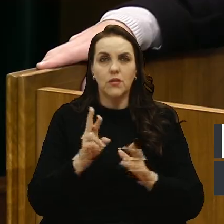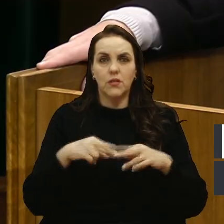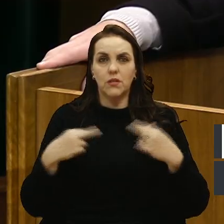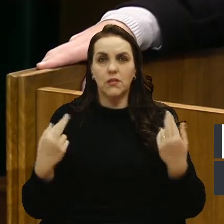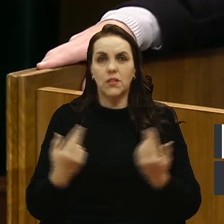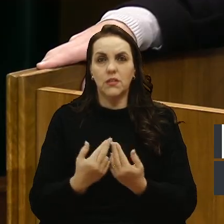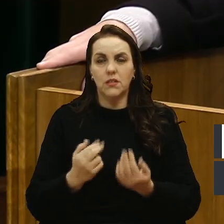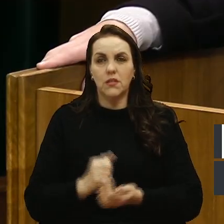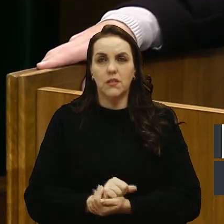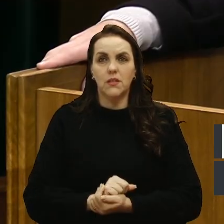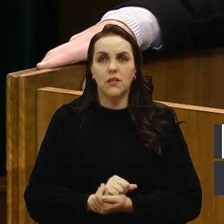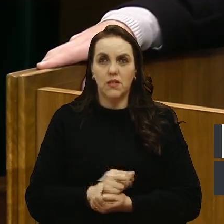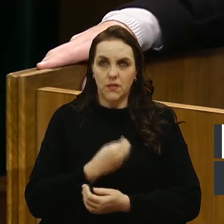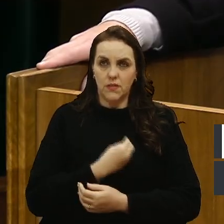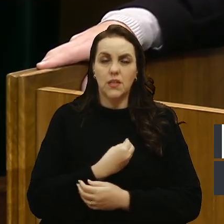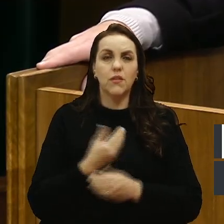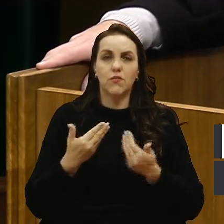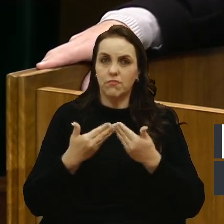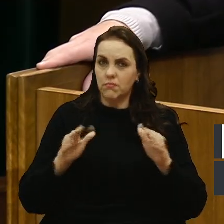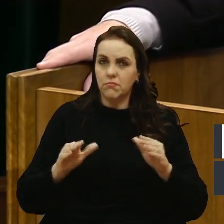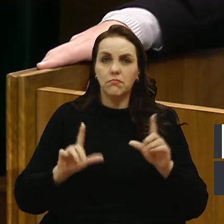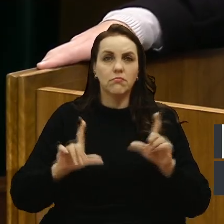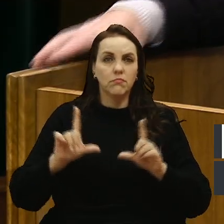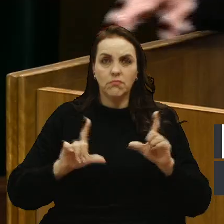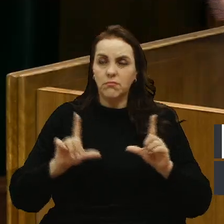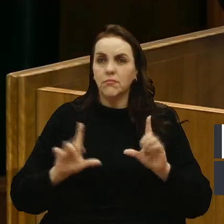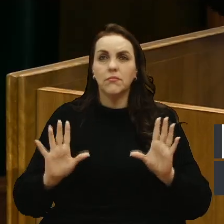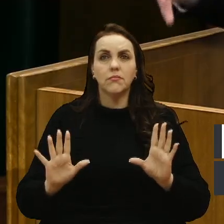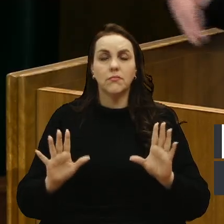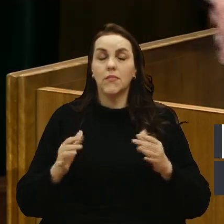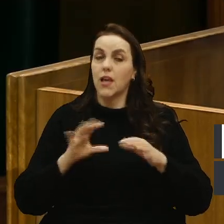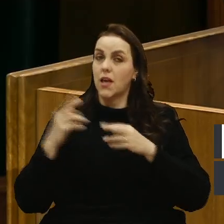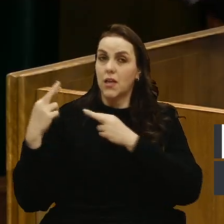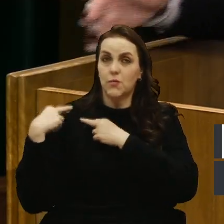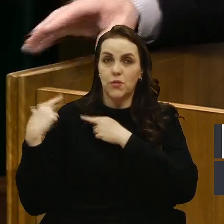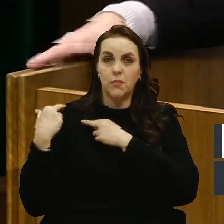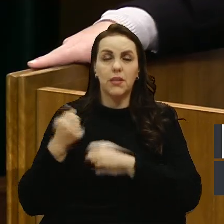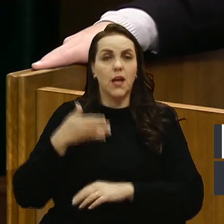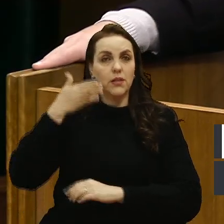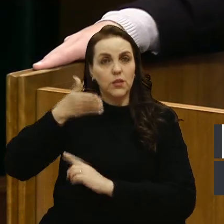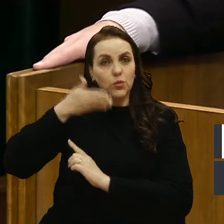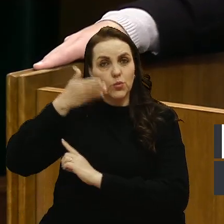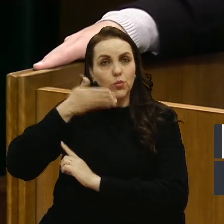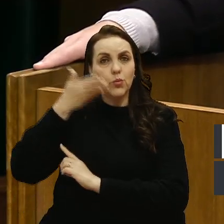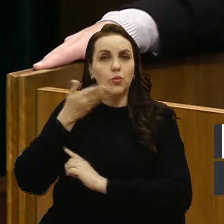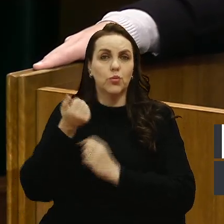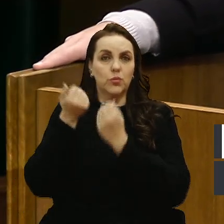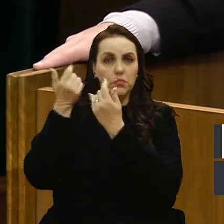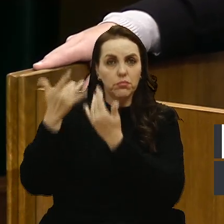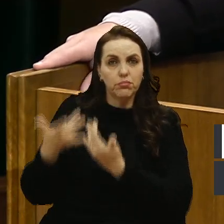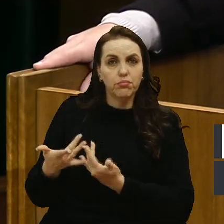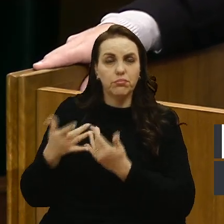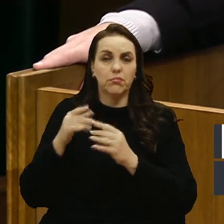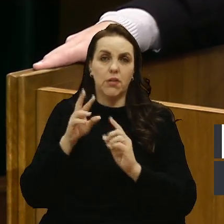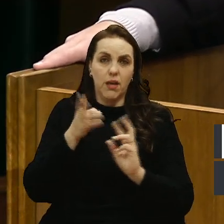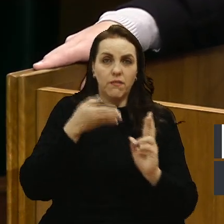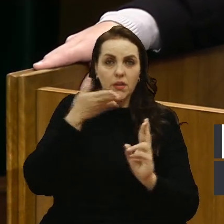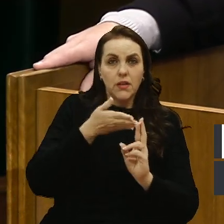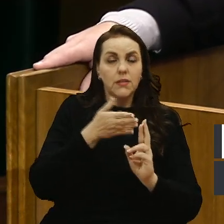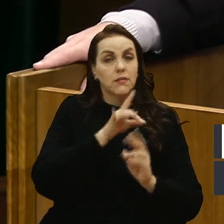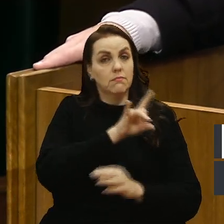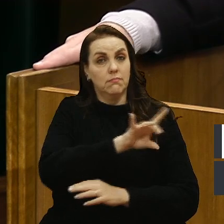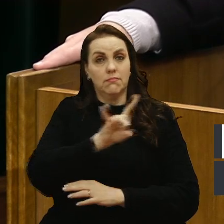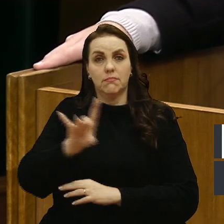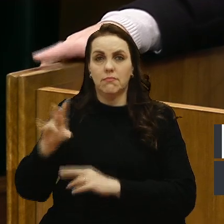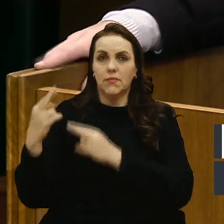ao vivo, sinal aberto, e a responsabilidade, então, pela fala ou pelas menções vai ficar a cargo de cada